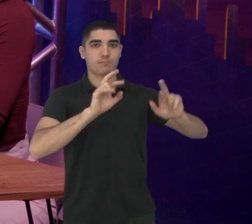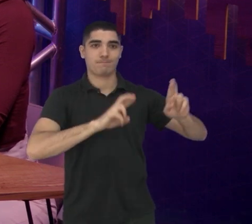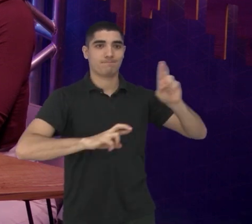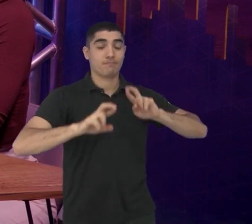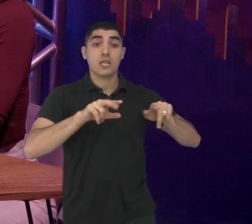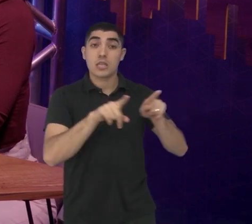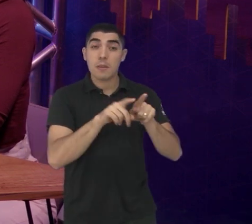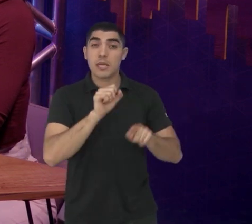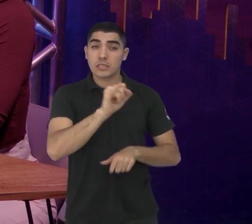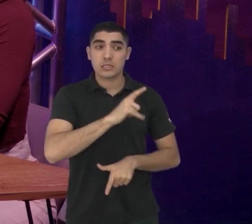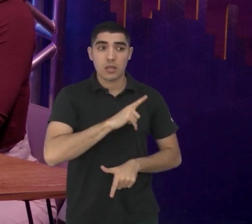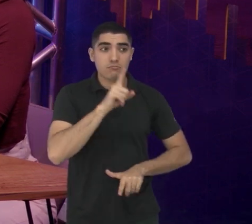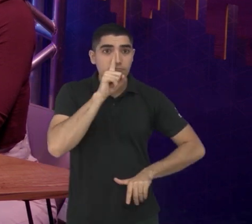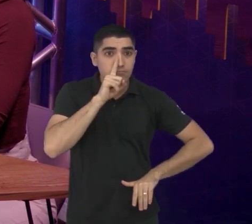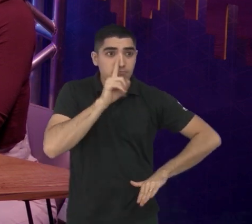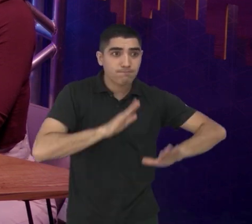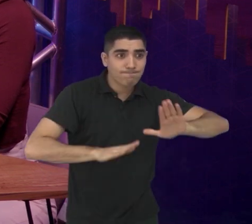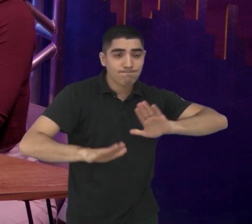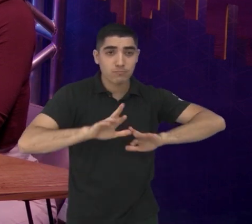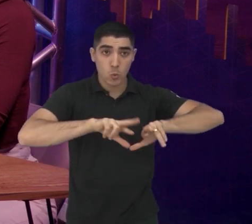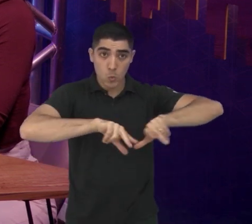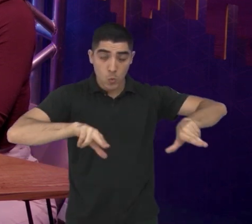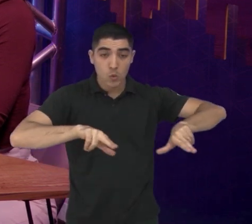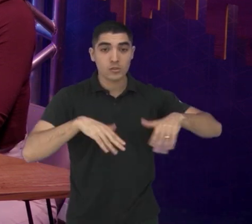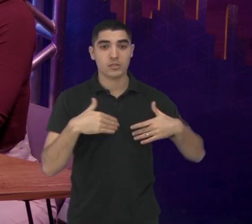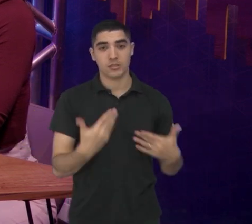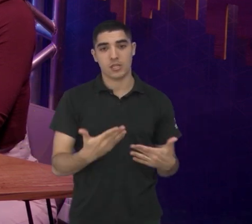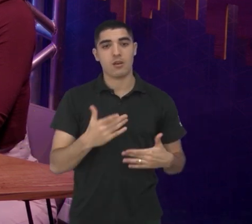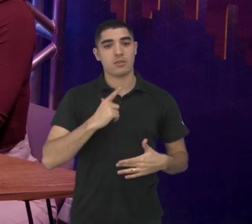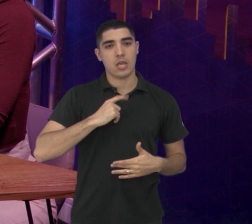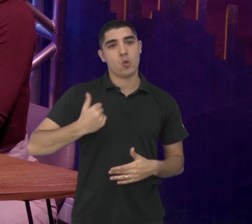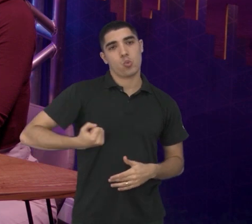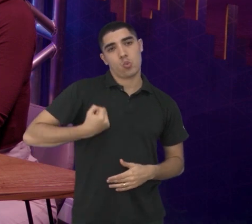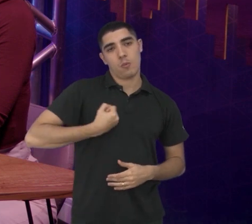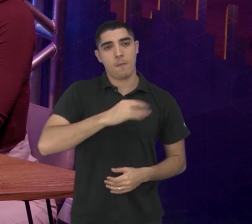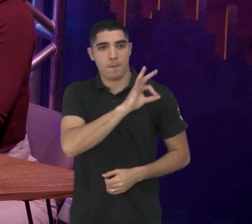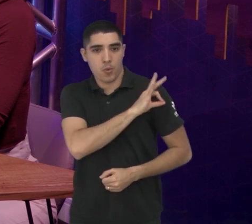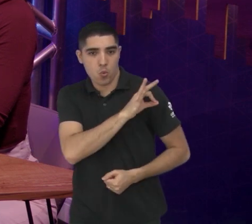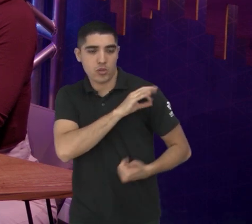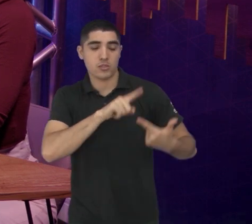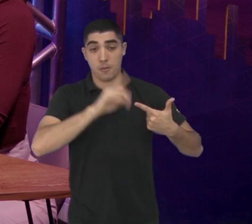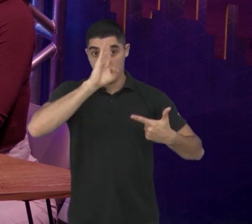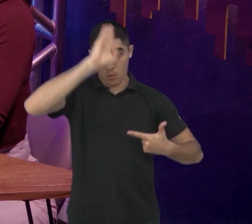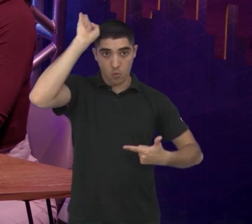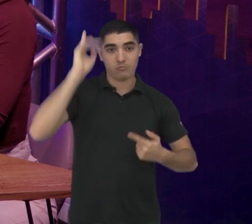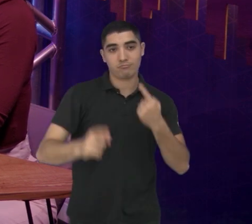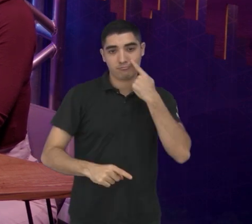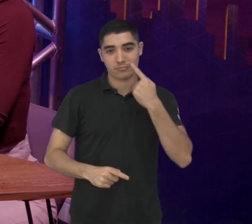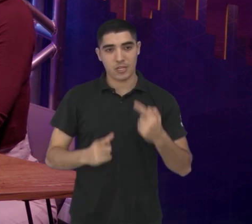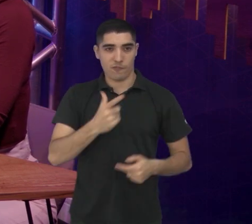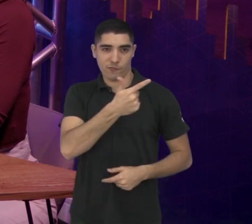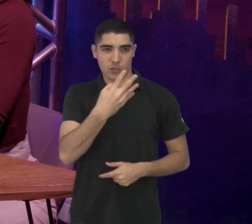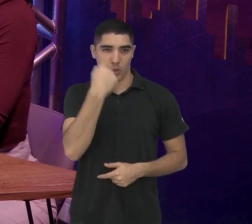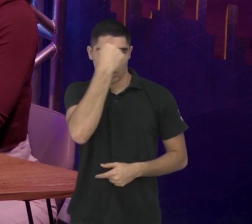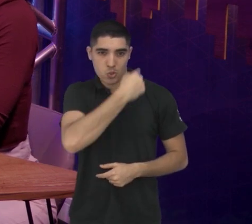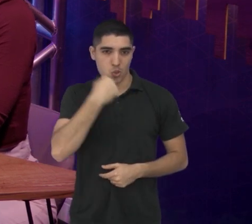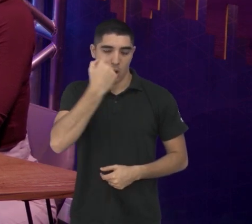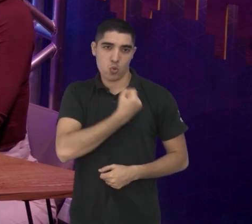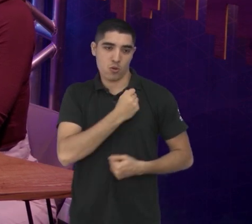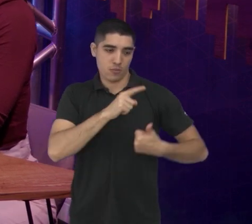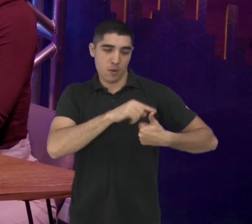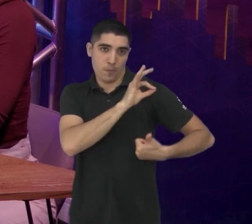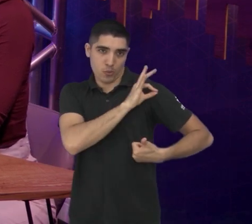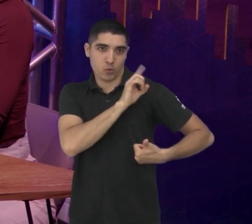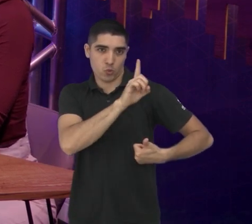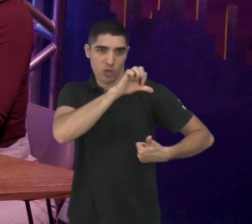lembrando também, né, que em caso de perigo, qualquer risco, os telefones, então, da polícia e do Corpo de Bombeiros estão sempre disponíveis, né, 24